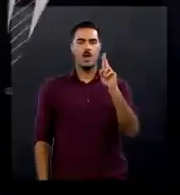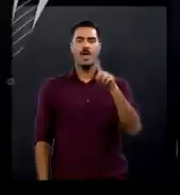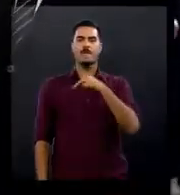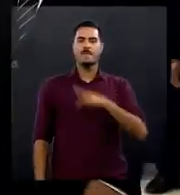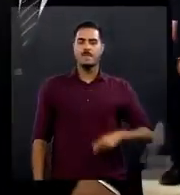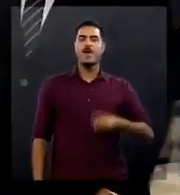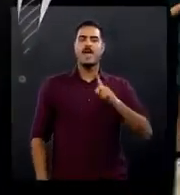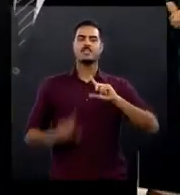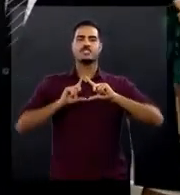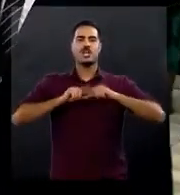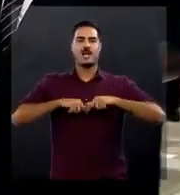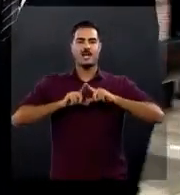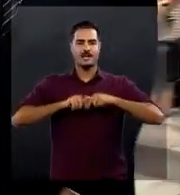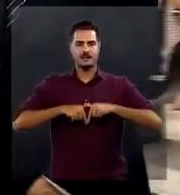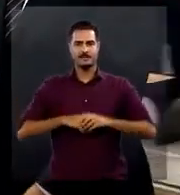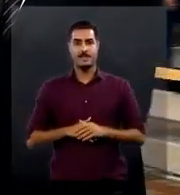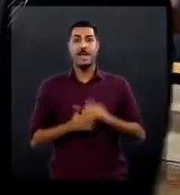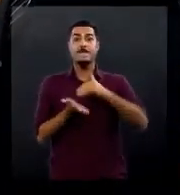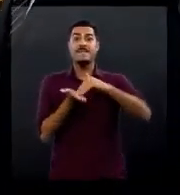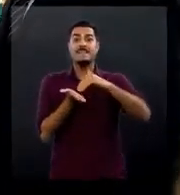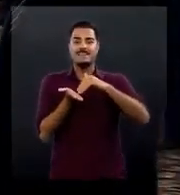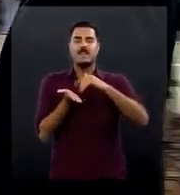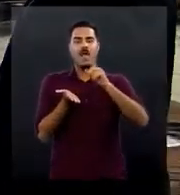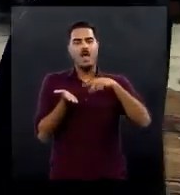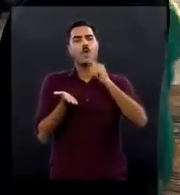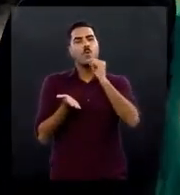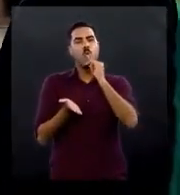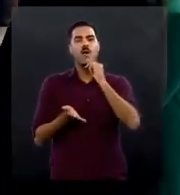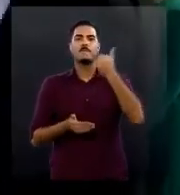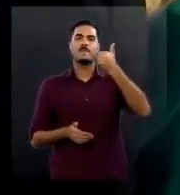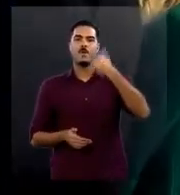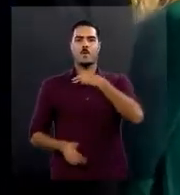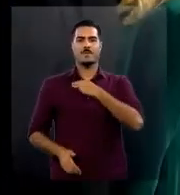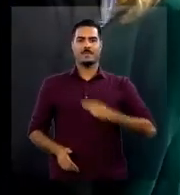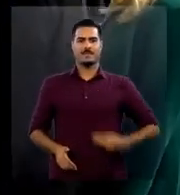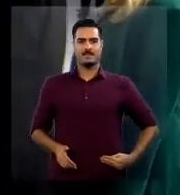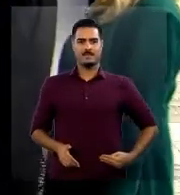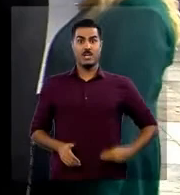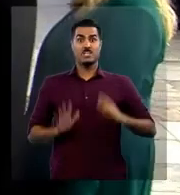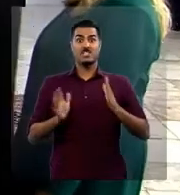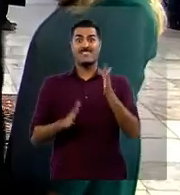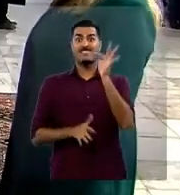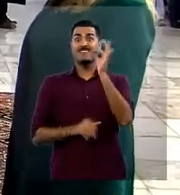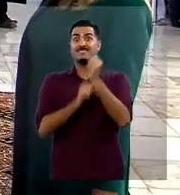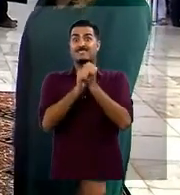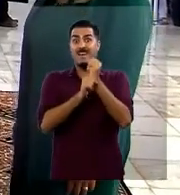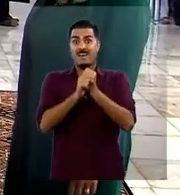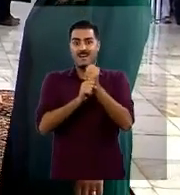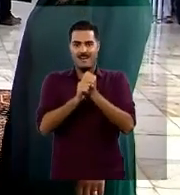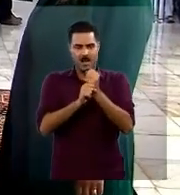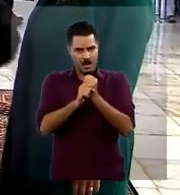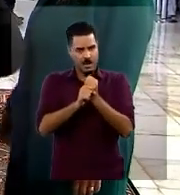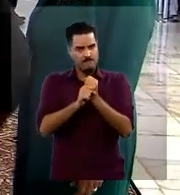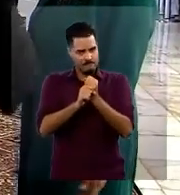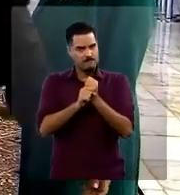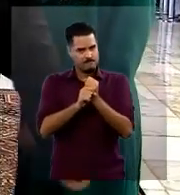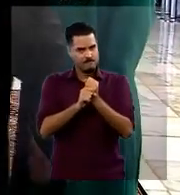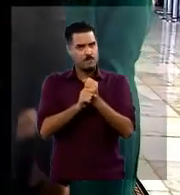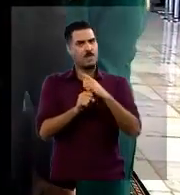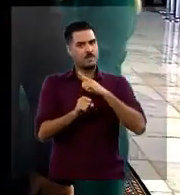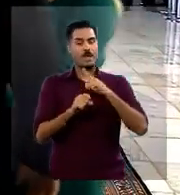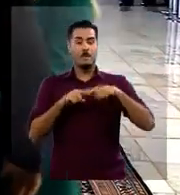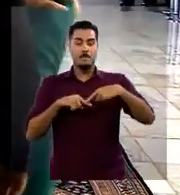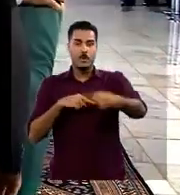Netanyahu está no poder como primeiro-ministro há 10 anos consecutivos e as próximas eleições em